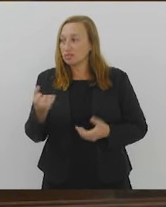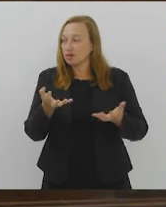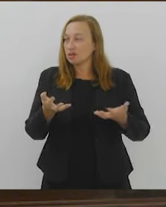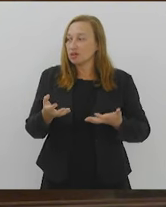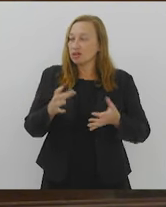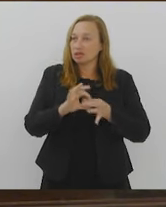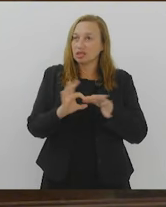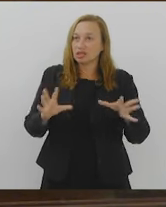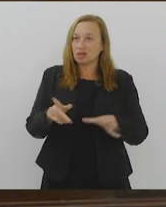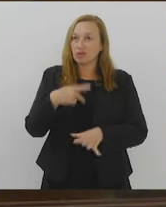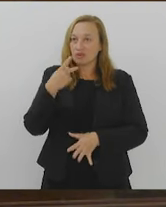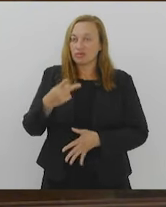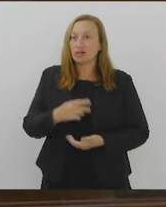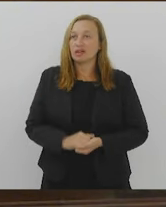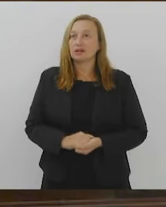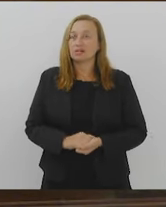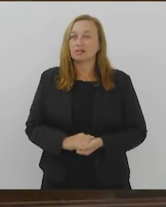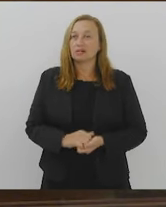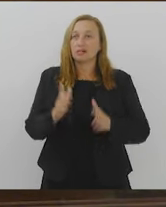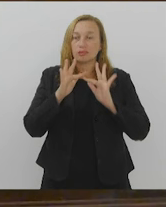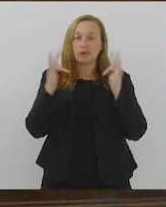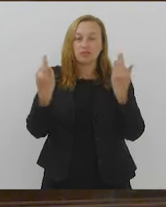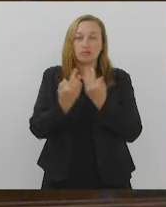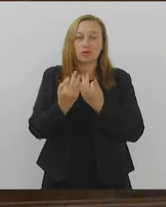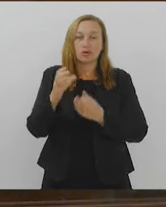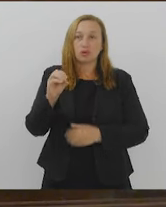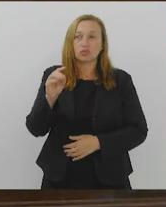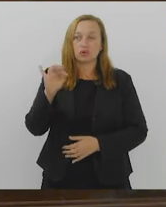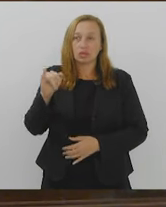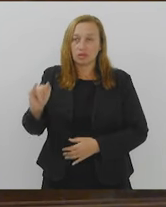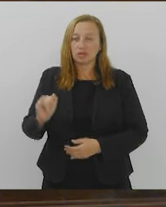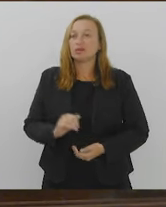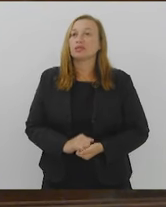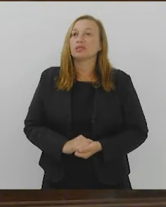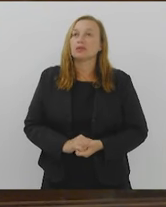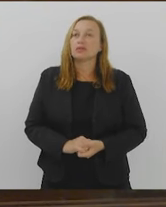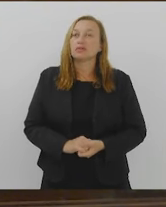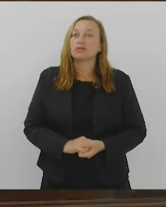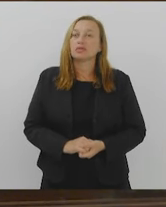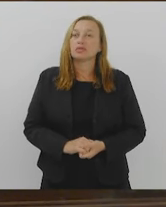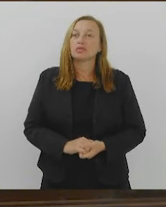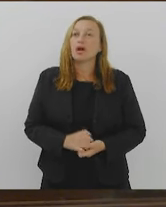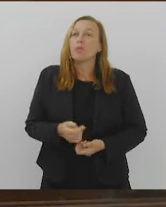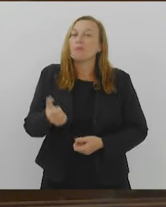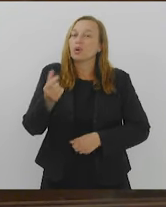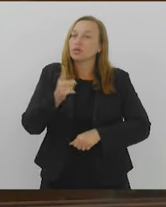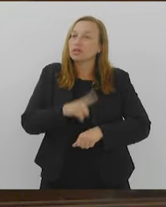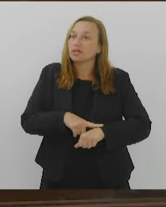palavra para a família do Otônio. Ele passou muito pouco tempo aqui,